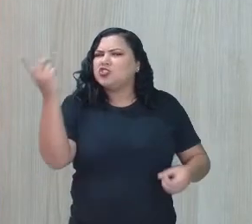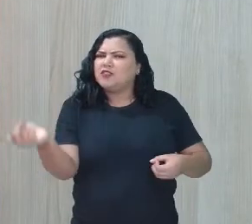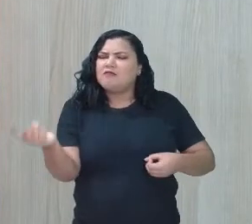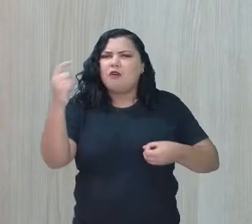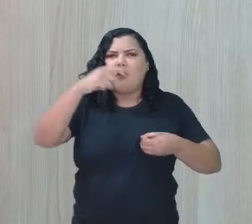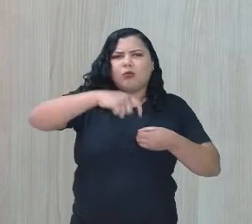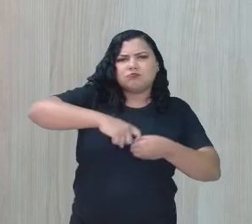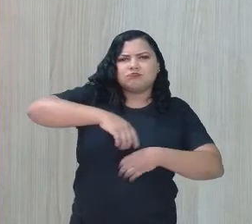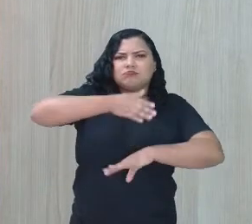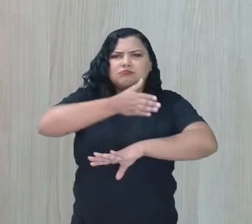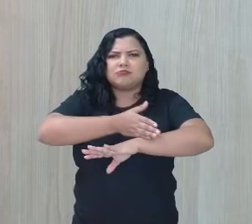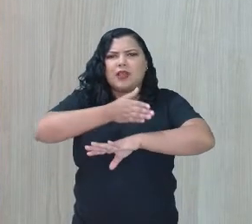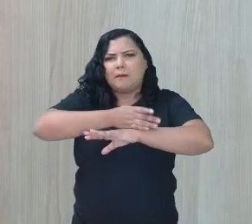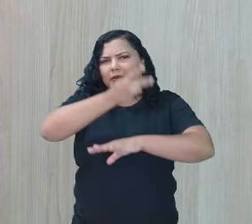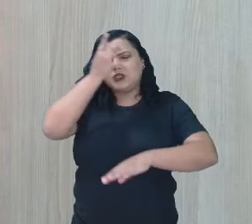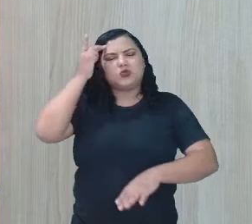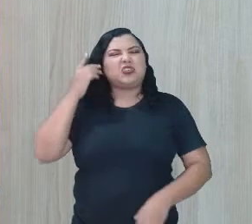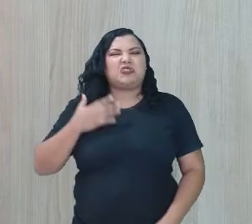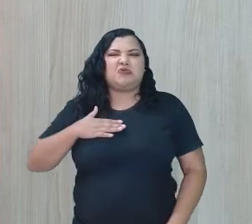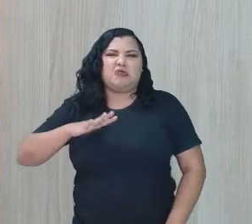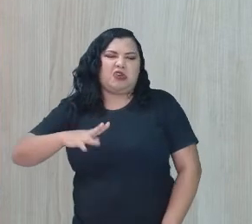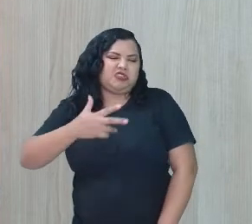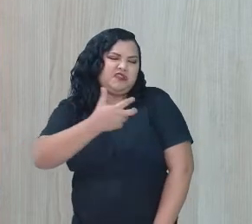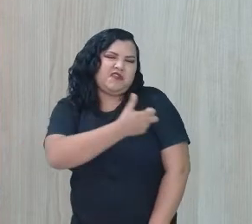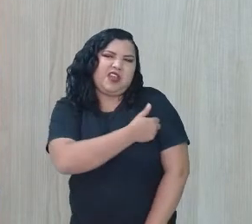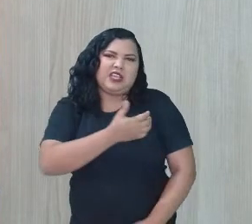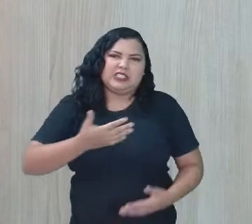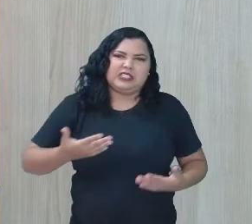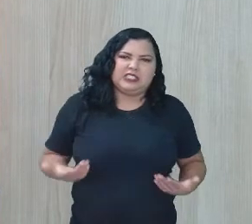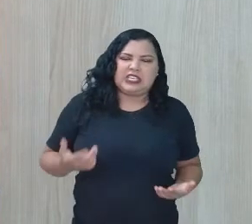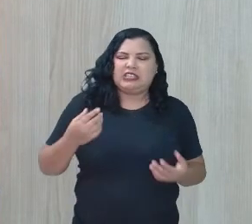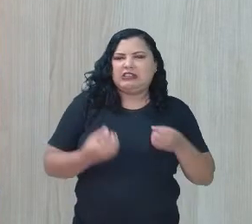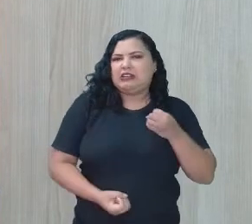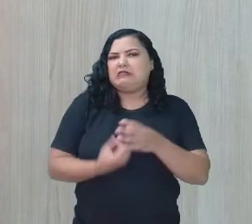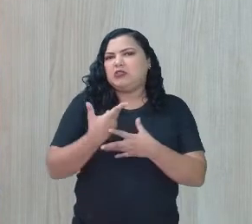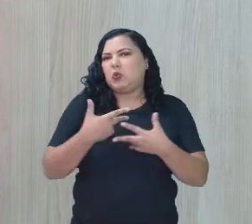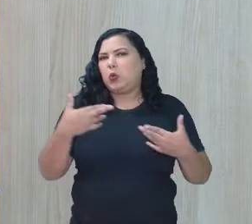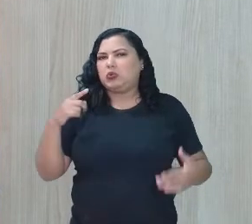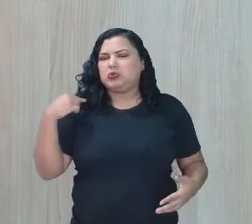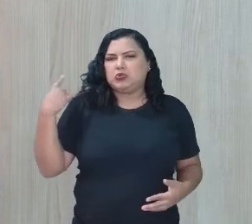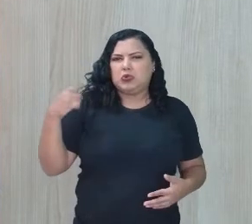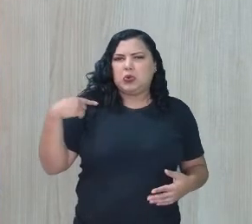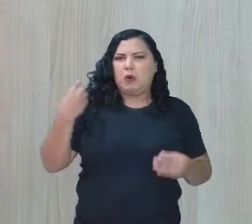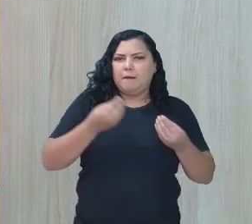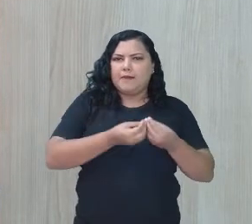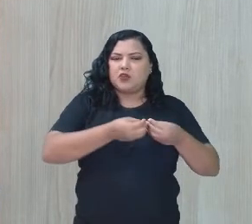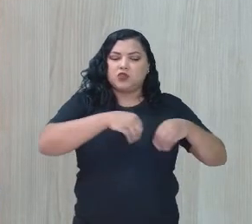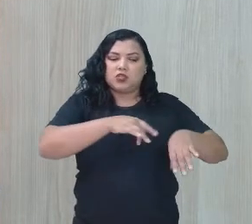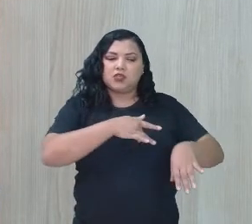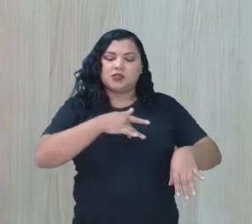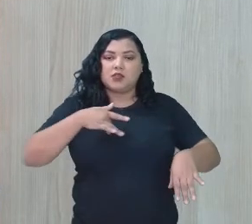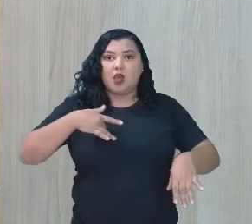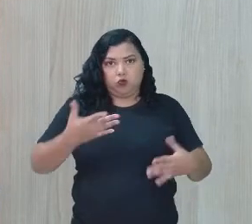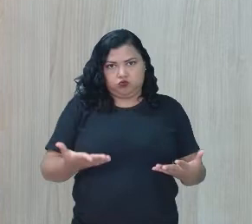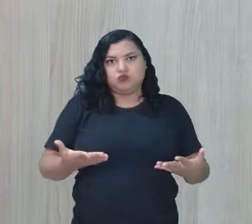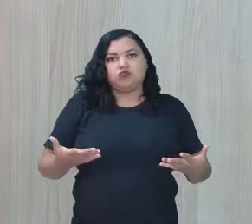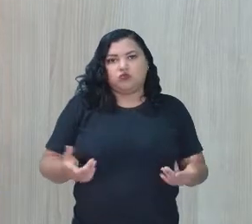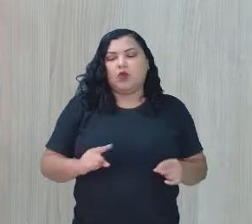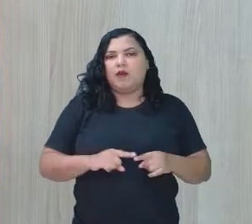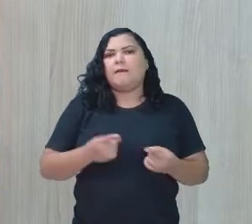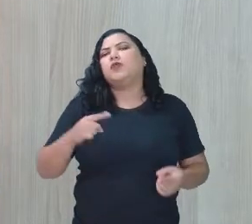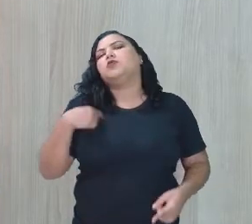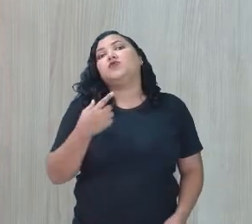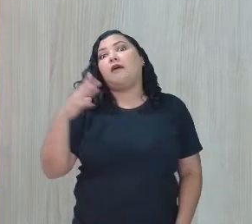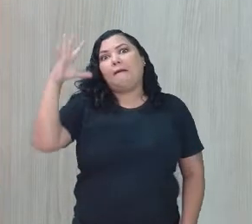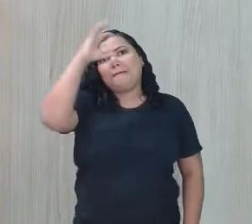pessoal aí, né, anti-vacina e inventando umas coisas meio loucas, né, prejudicando, inclusive, a saúde das pessoas, mas a gente vai